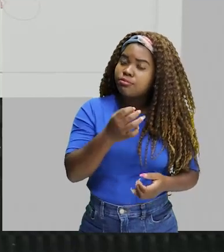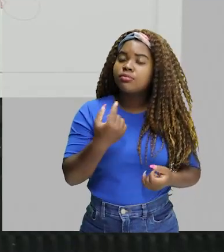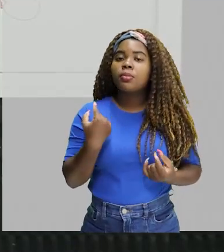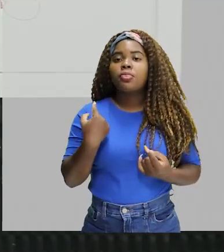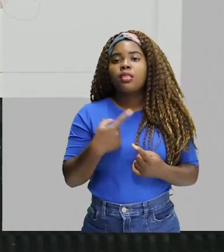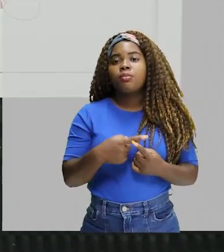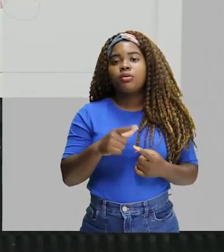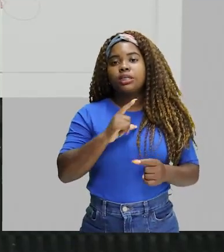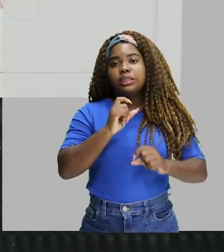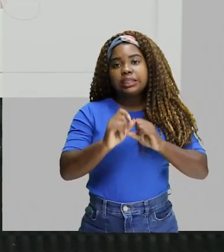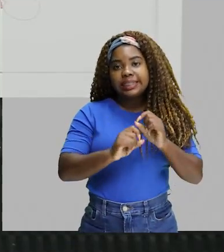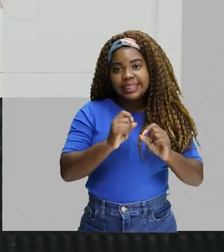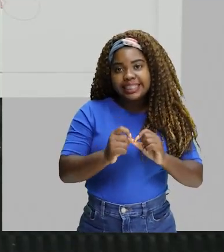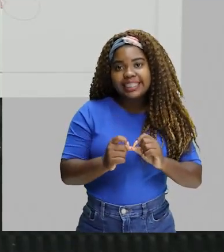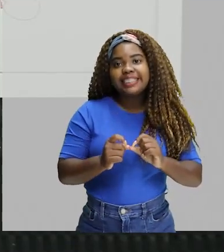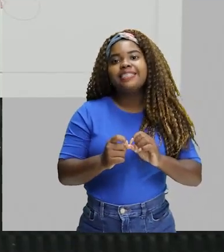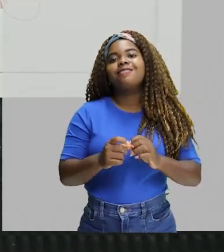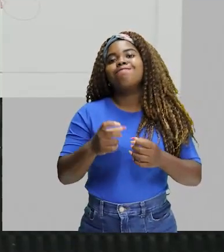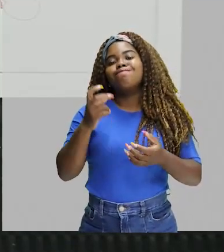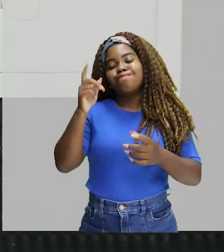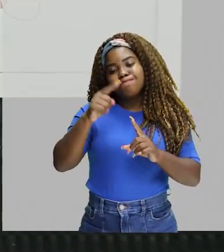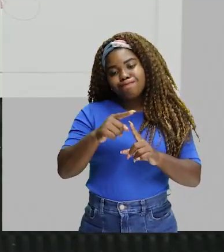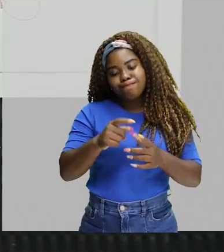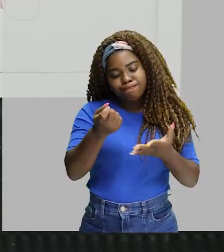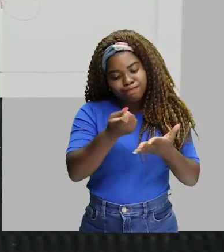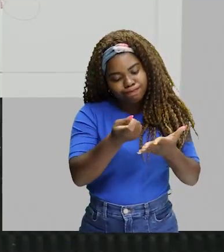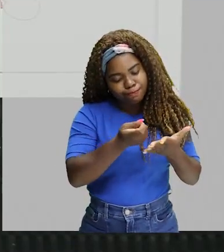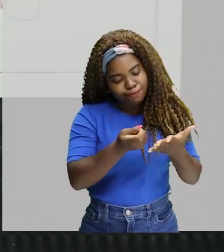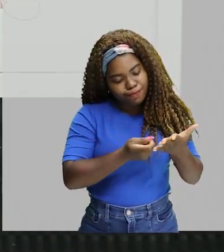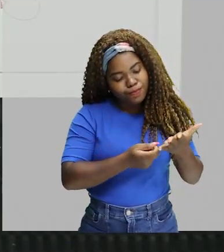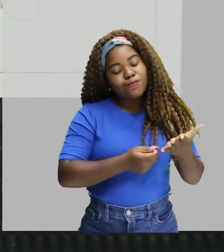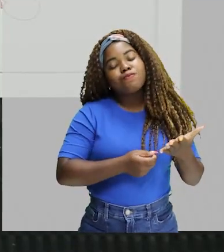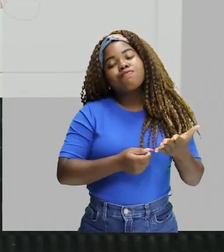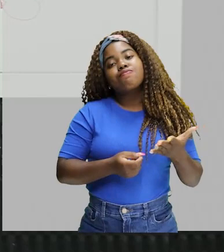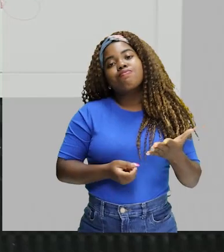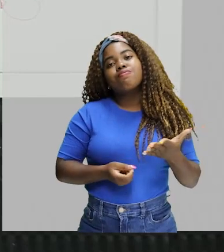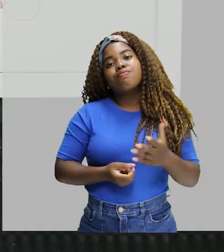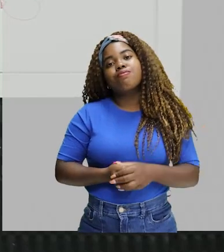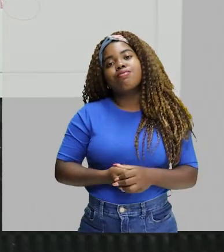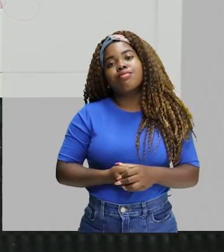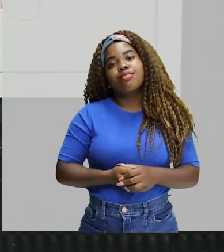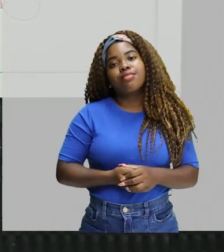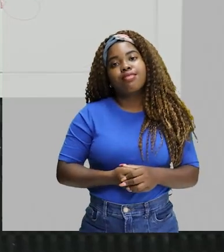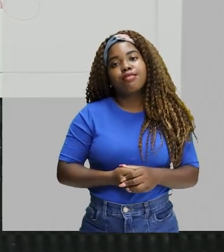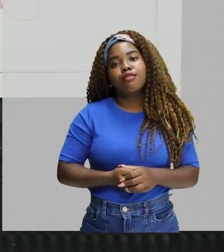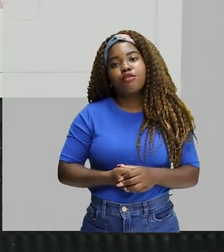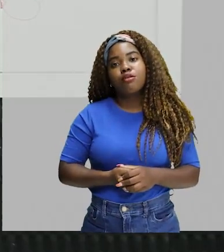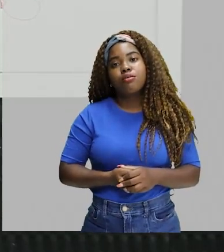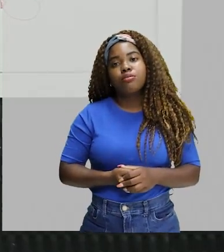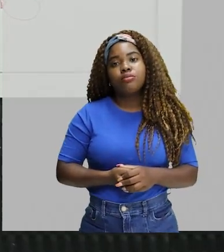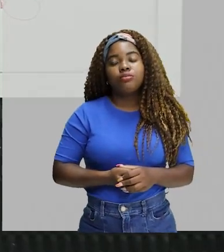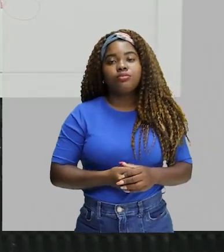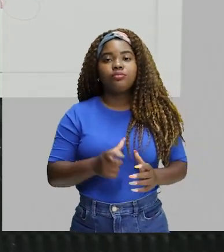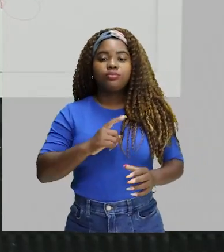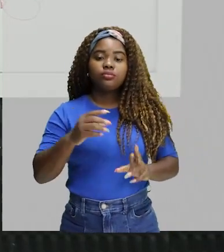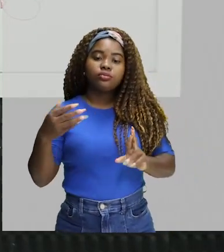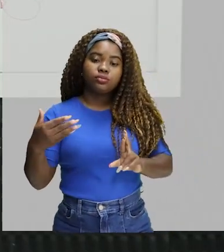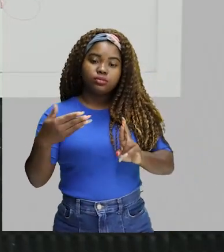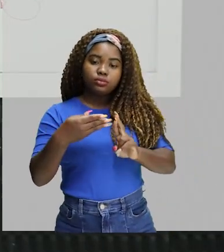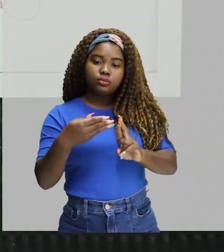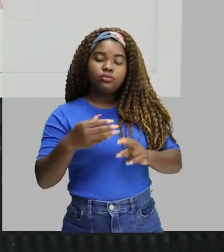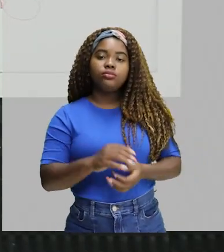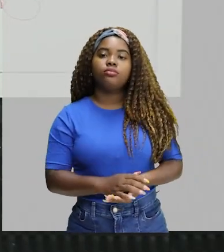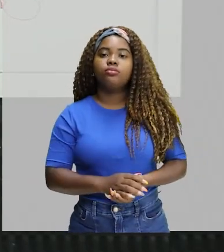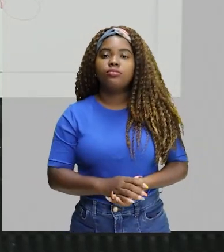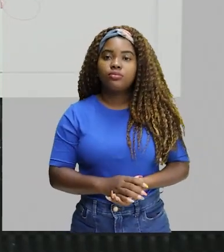existe esta condição de escrita em que Platão, quando escreve os seus diálogos, utiliza Sócrates como personagem em grande parte de sua